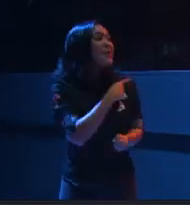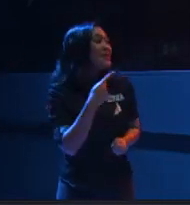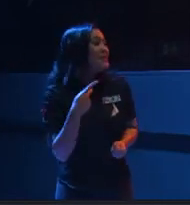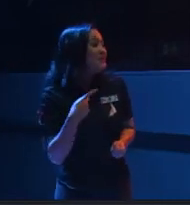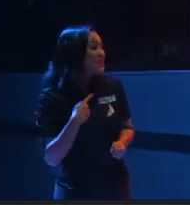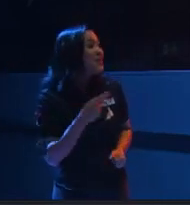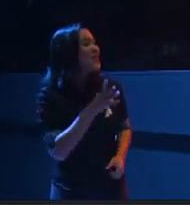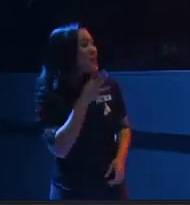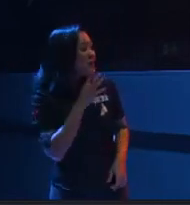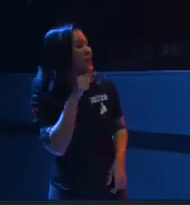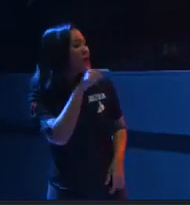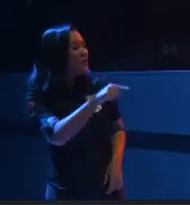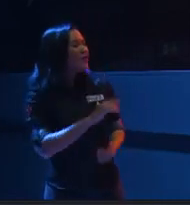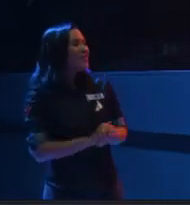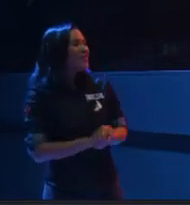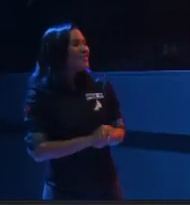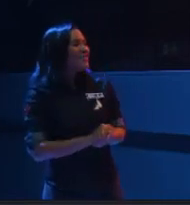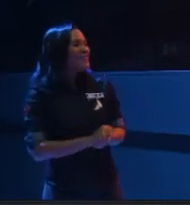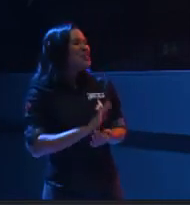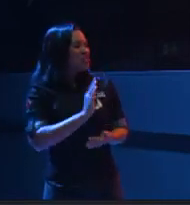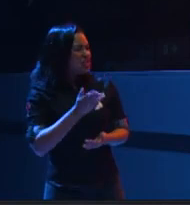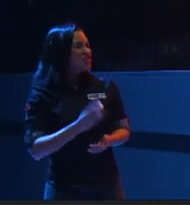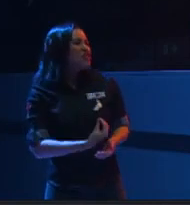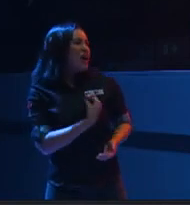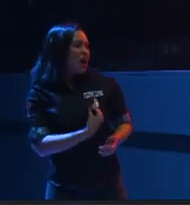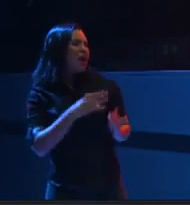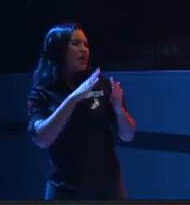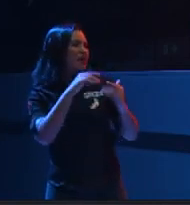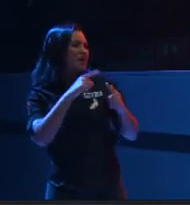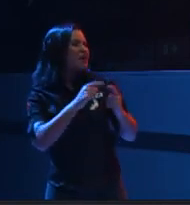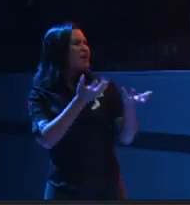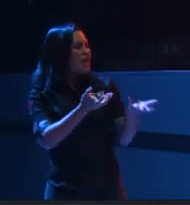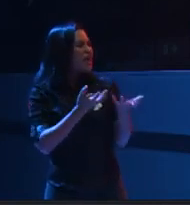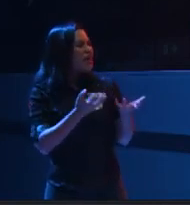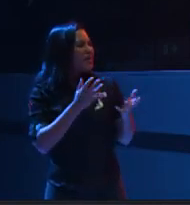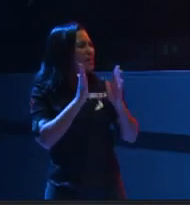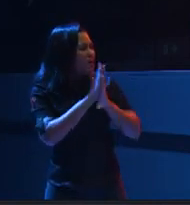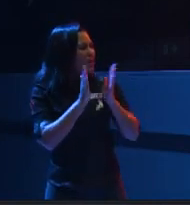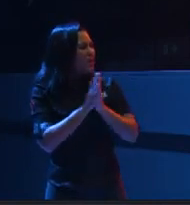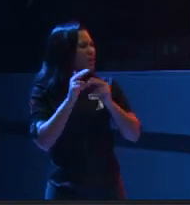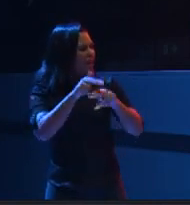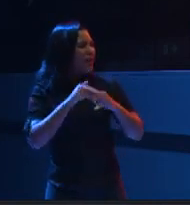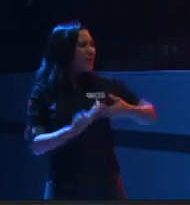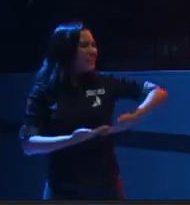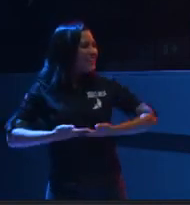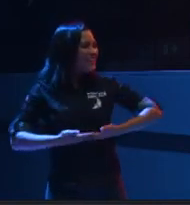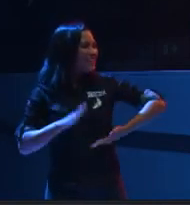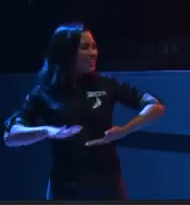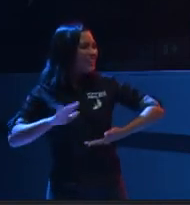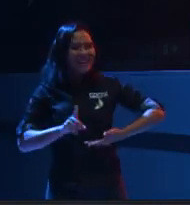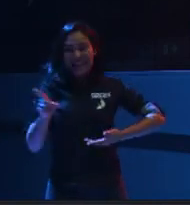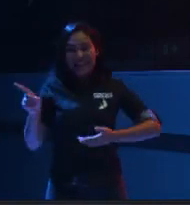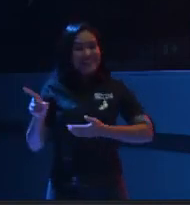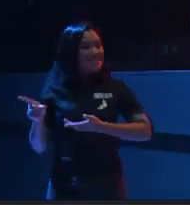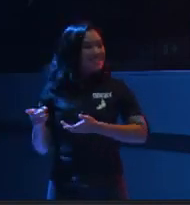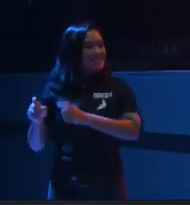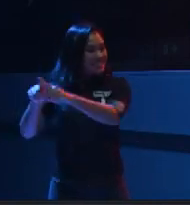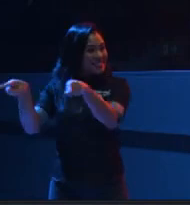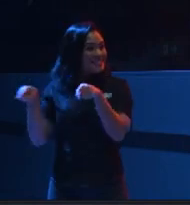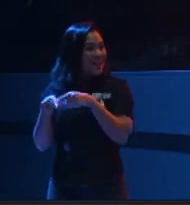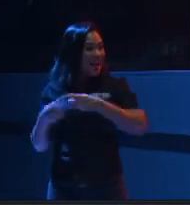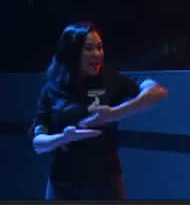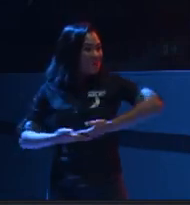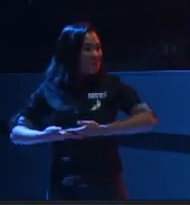o show quer orar lá pela criança dentro da salinha das incubadoras de Se eu quiser eu levo o senhor não quero